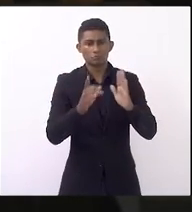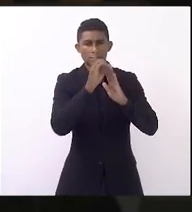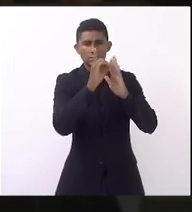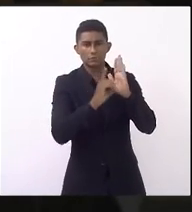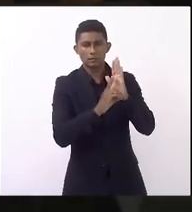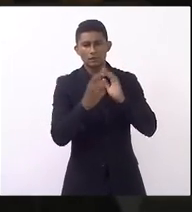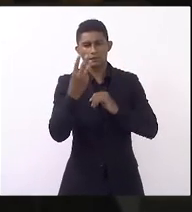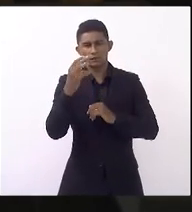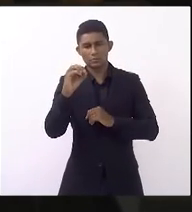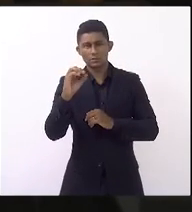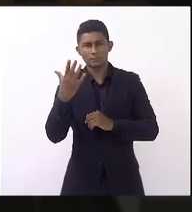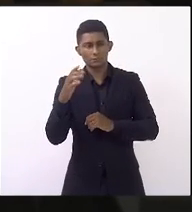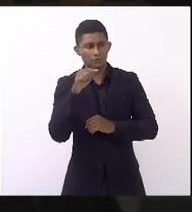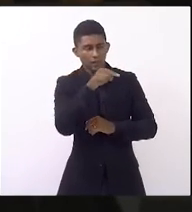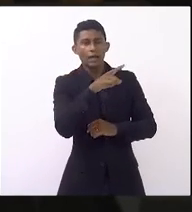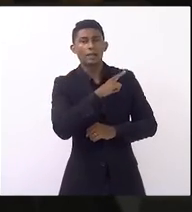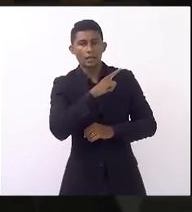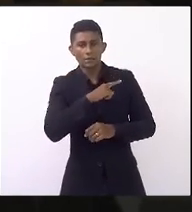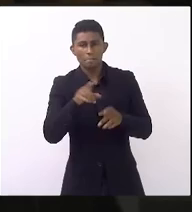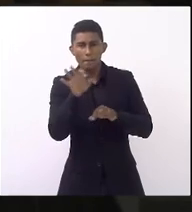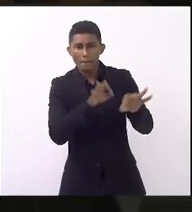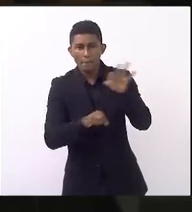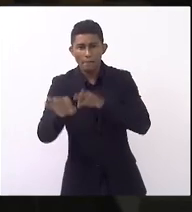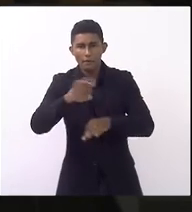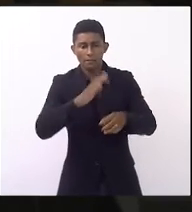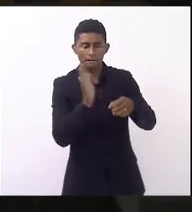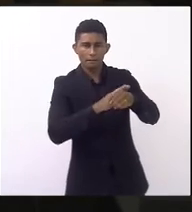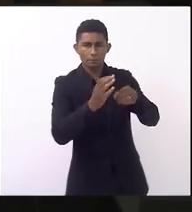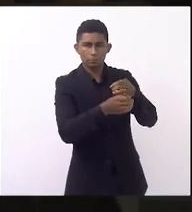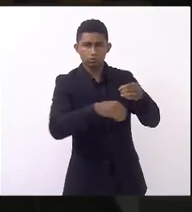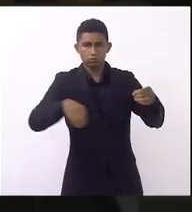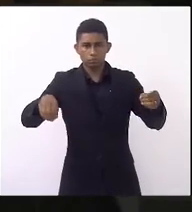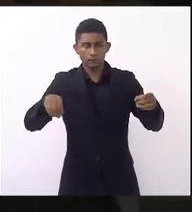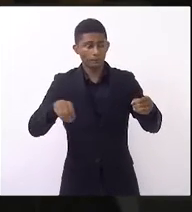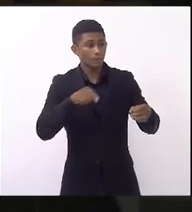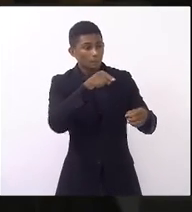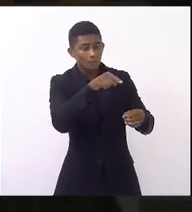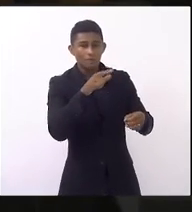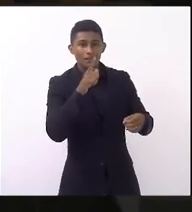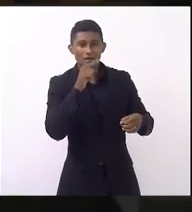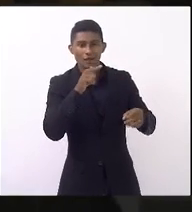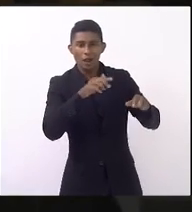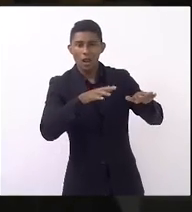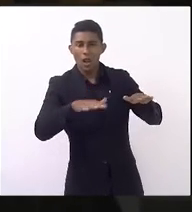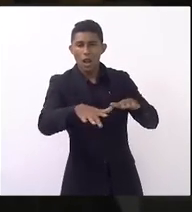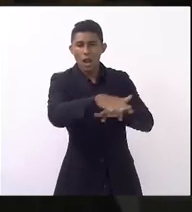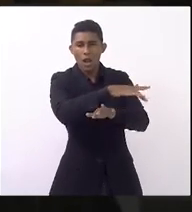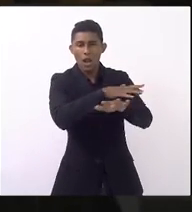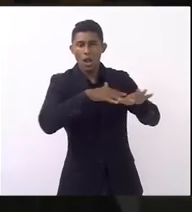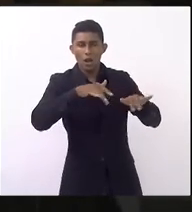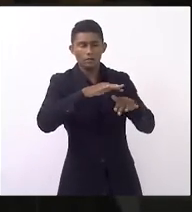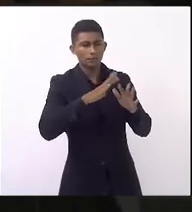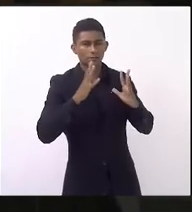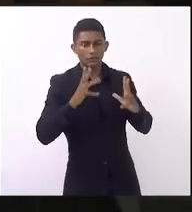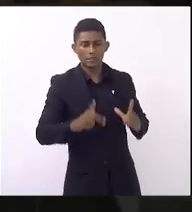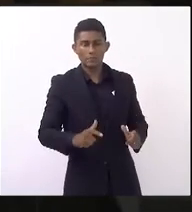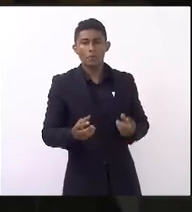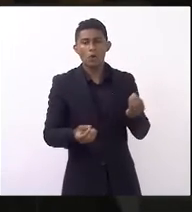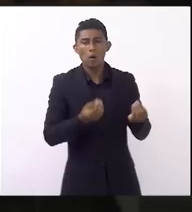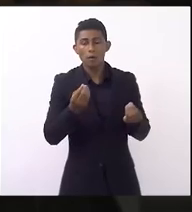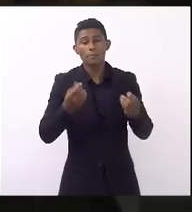aqueles canais todos eram limpos, à mão, não tinha nem esse monte de